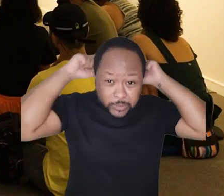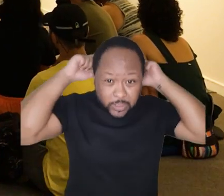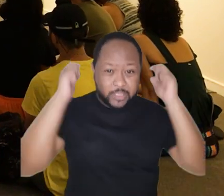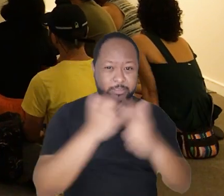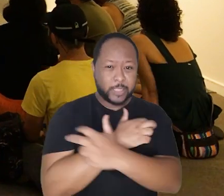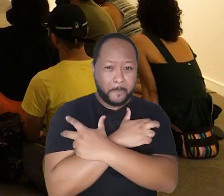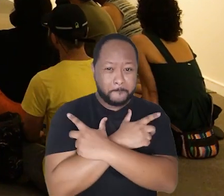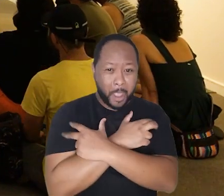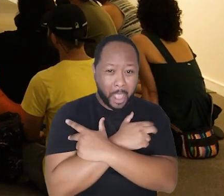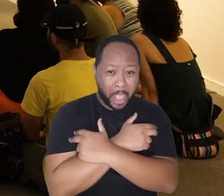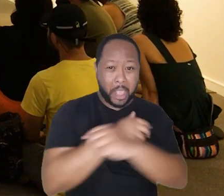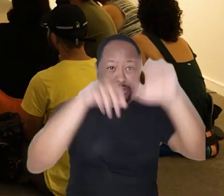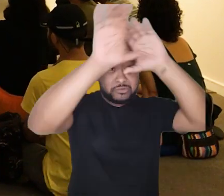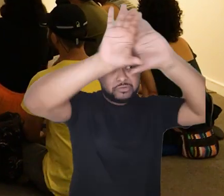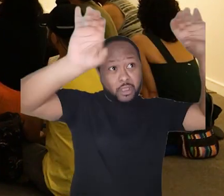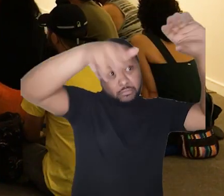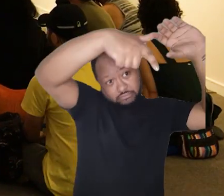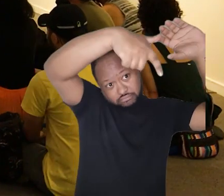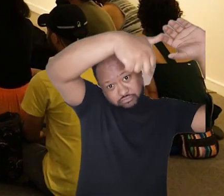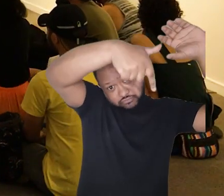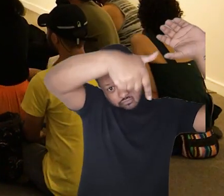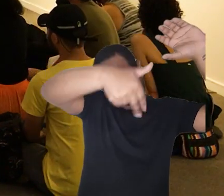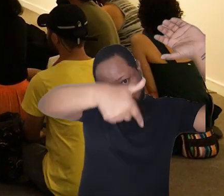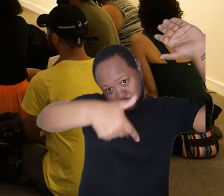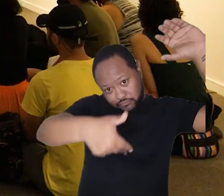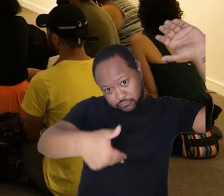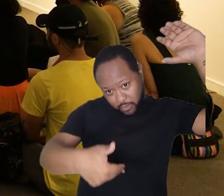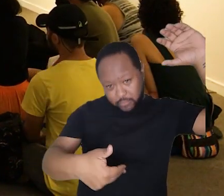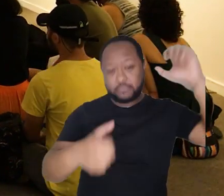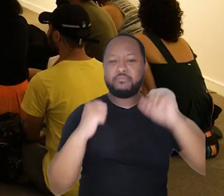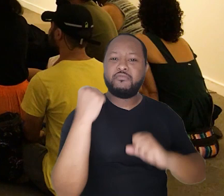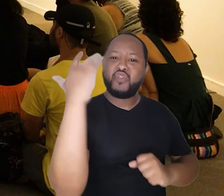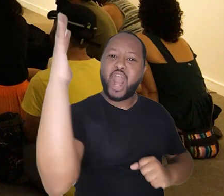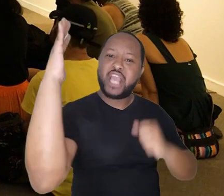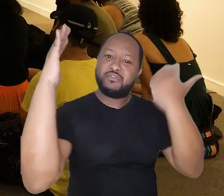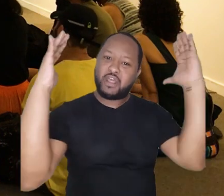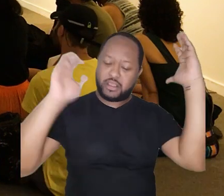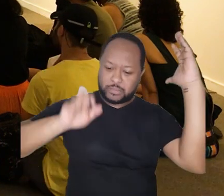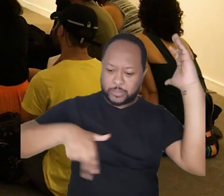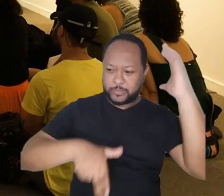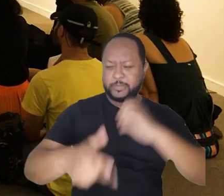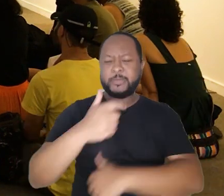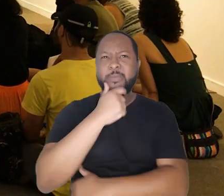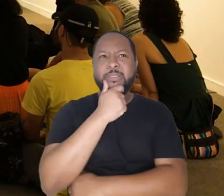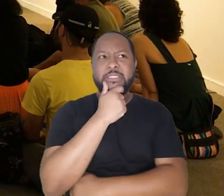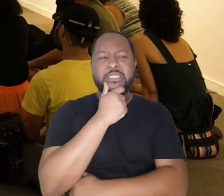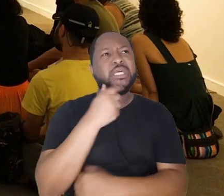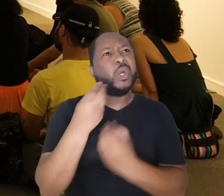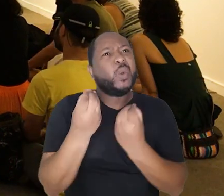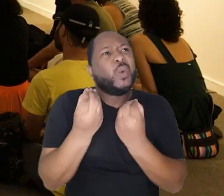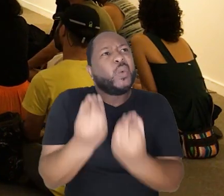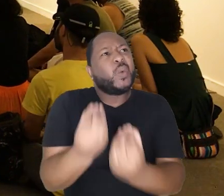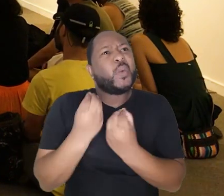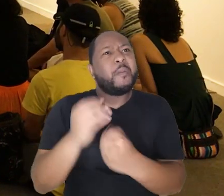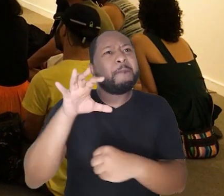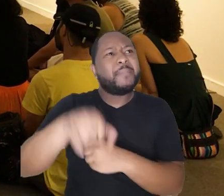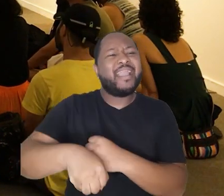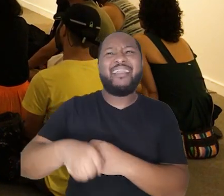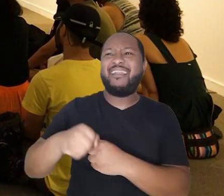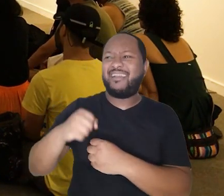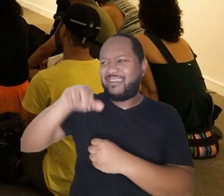a escada, foi para o meio da floresta, e aí ele ficou pensando, como eu vou capturar as vespas com ferrão de